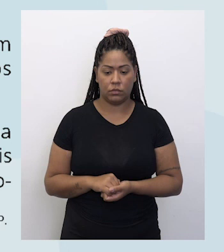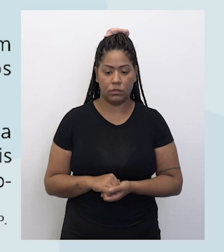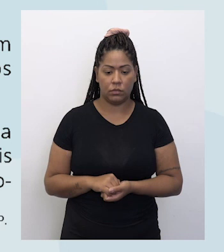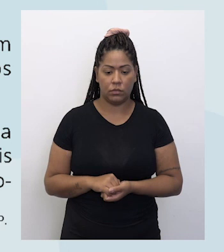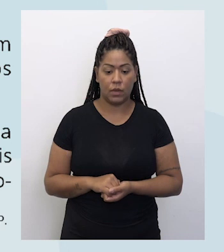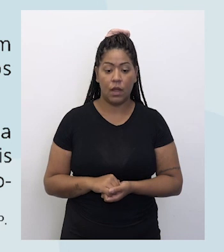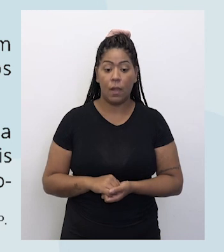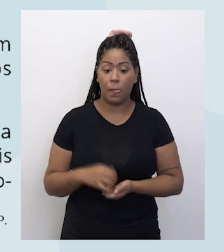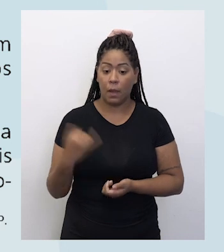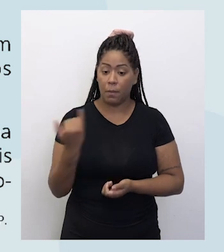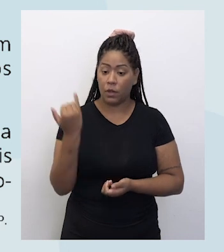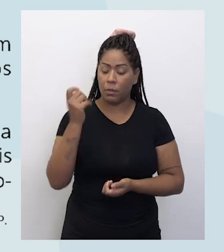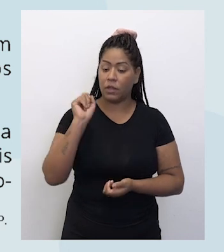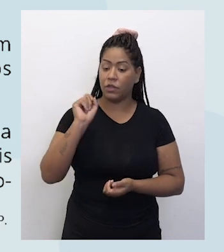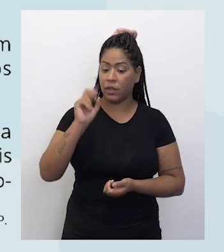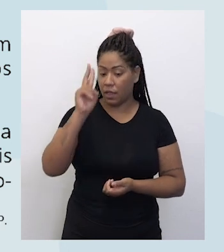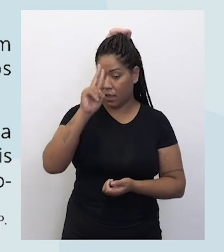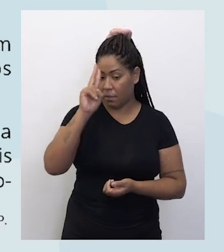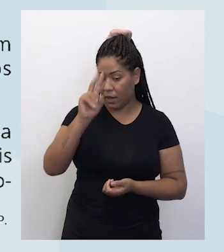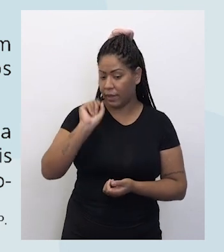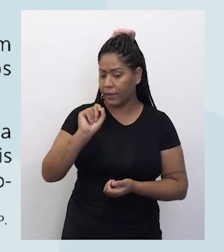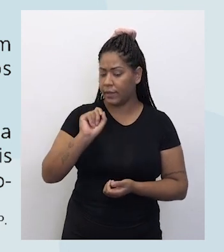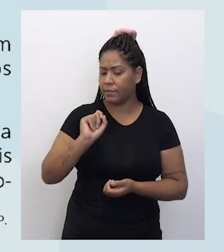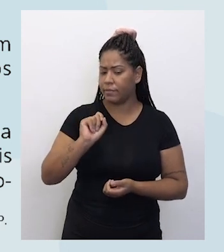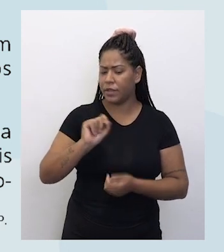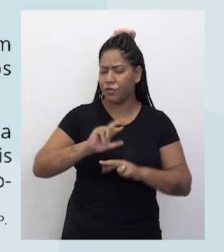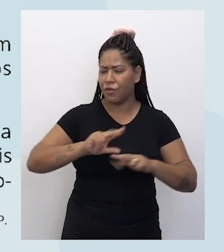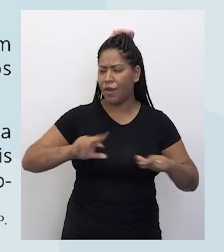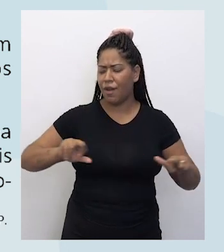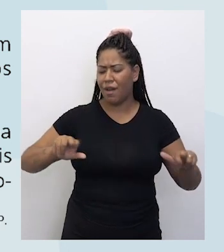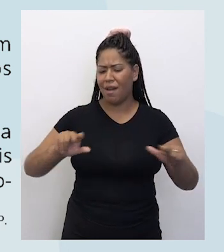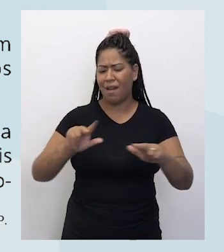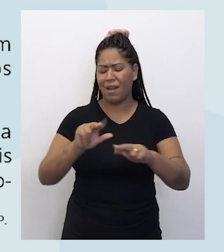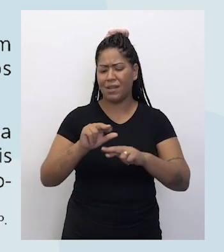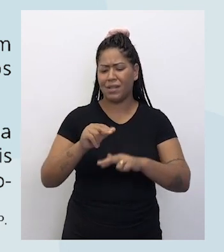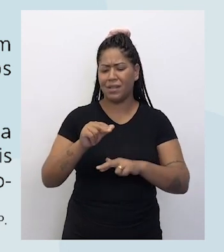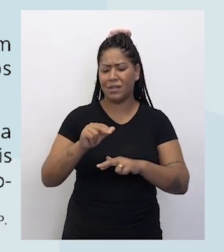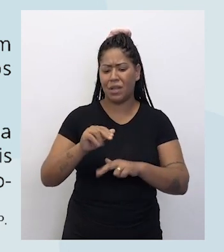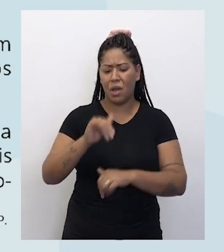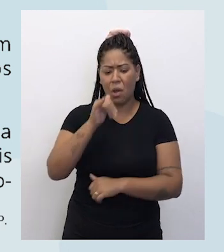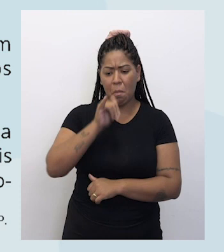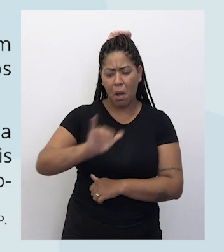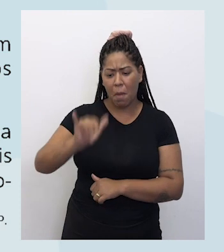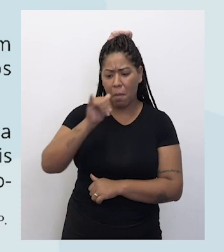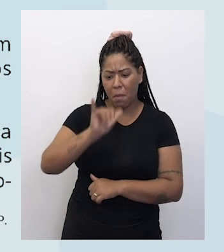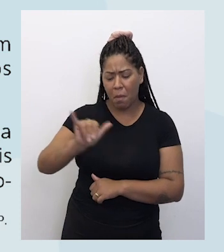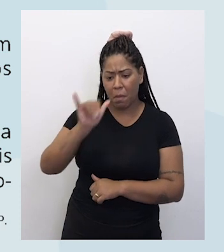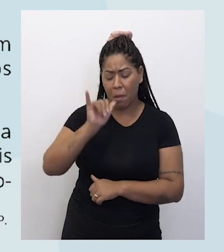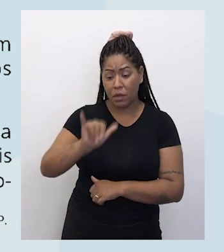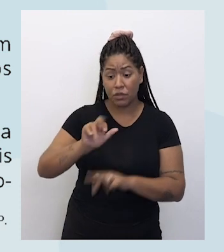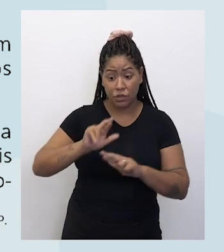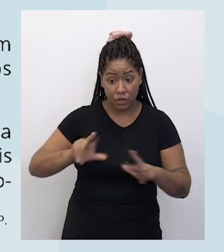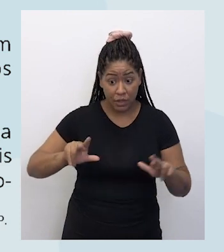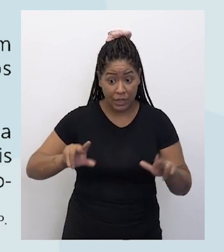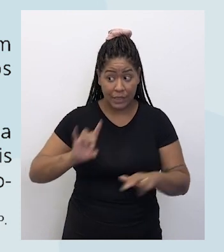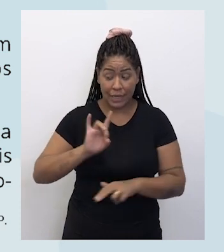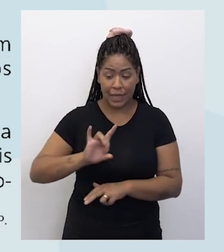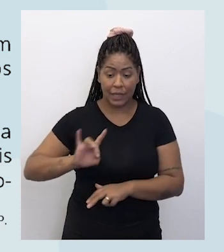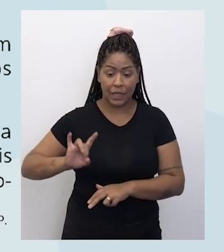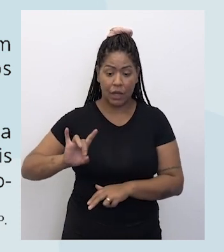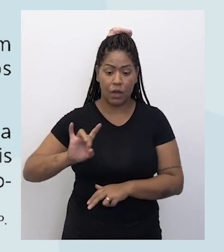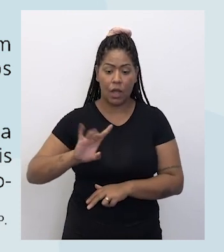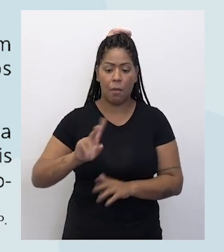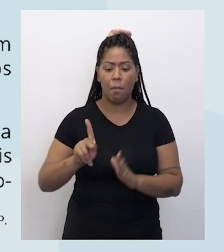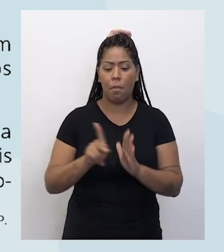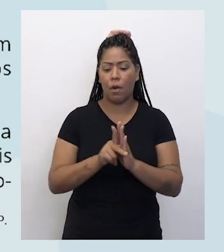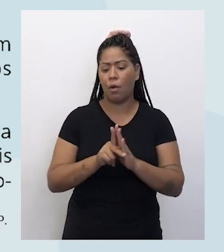e lembrar que existem vários tipos de campanhas publicitárias, de campanha publicitária, e cada uma é uma propaganda no canal